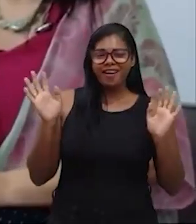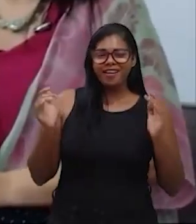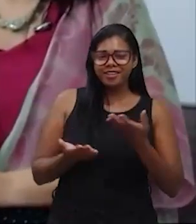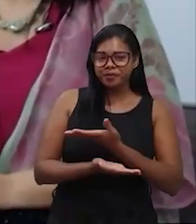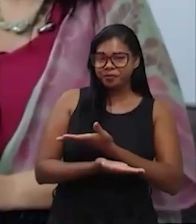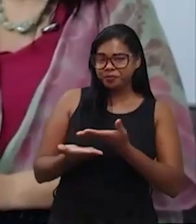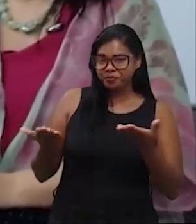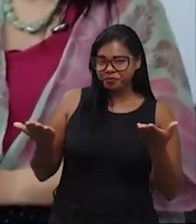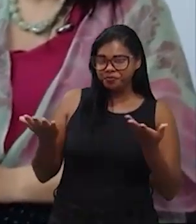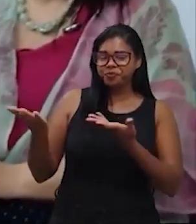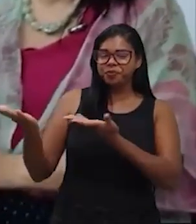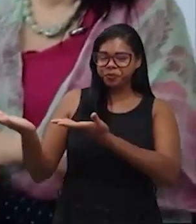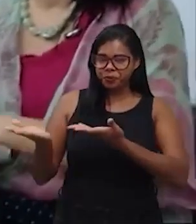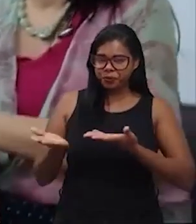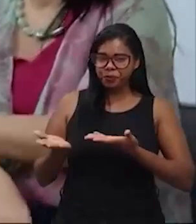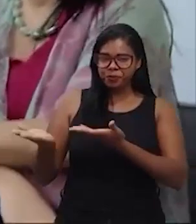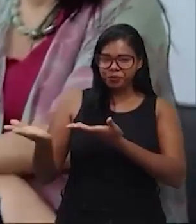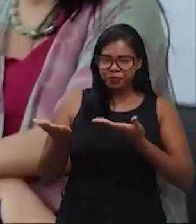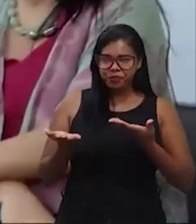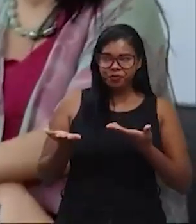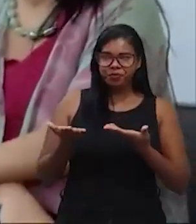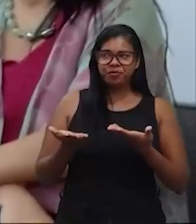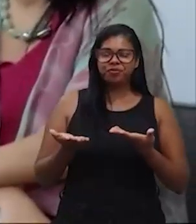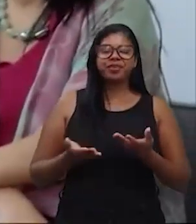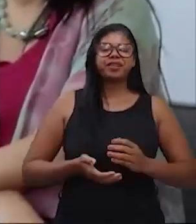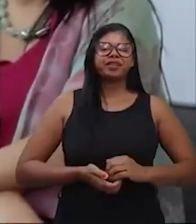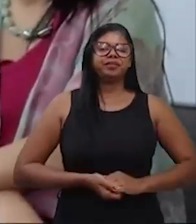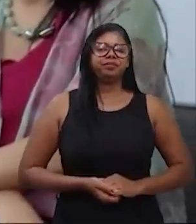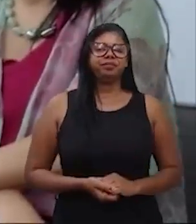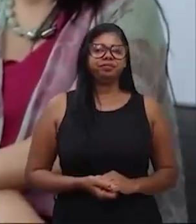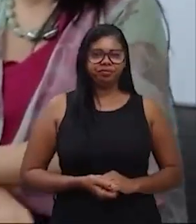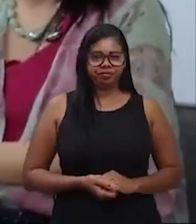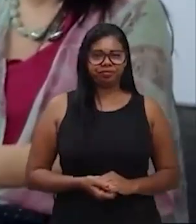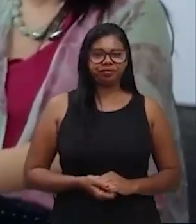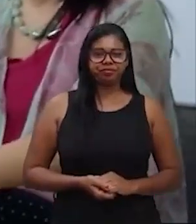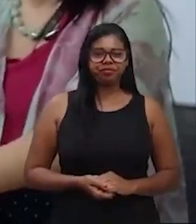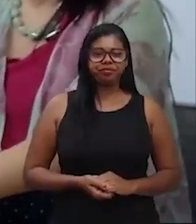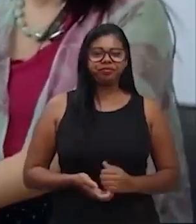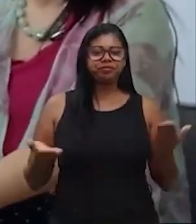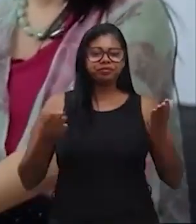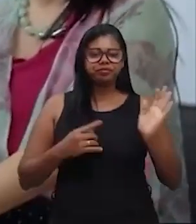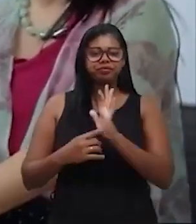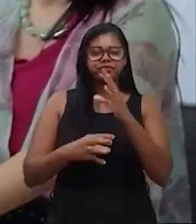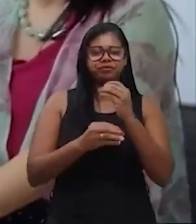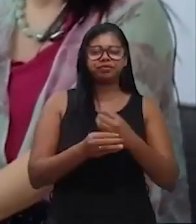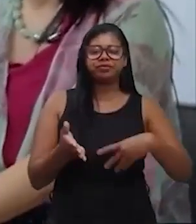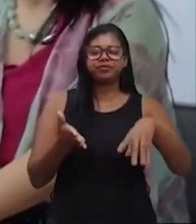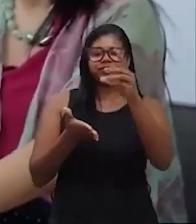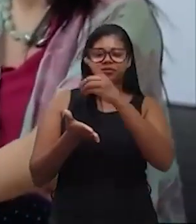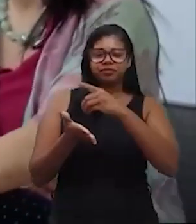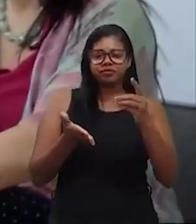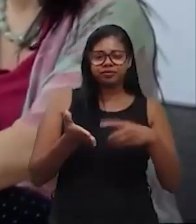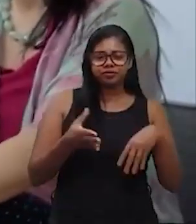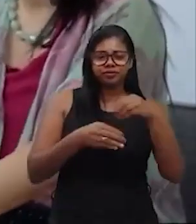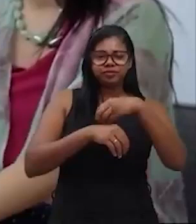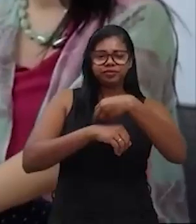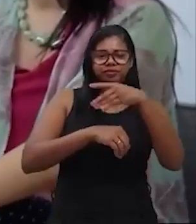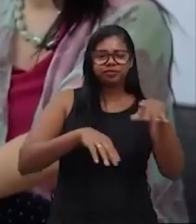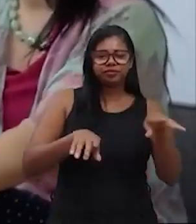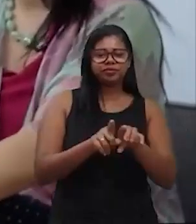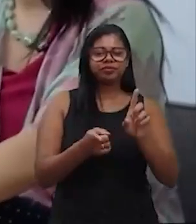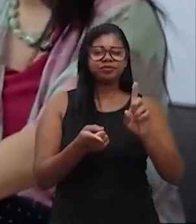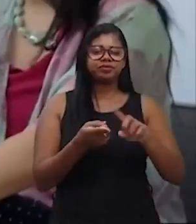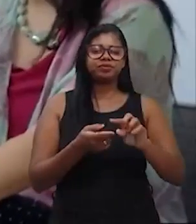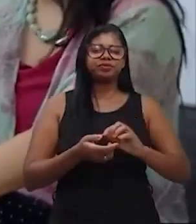Olá, sejam todos bem-vindos. Estamos de volta com o nosso Design Com e hoje é Design com Criatividade.